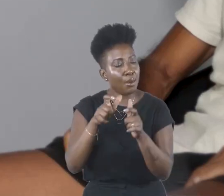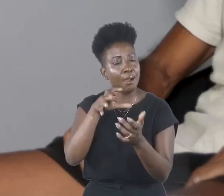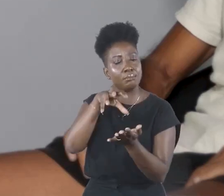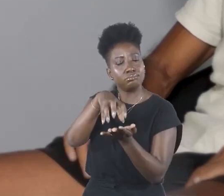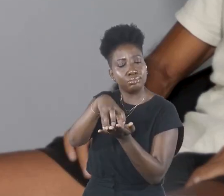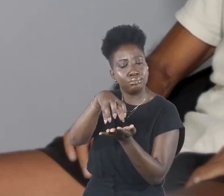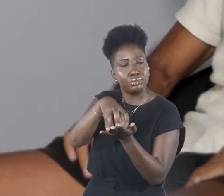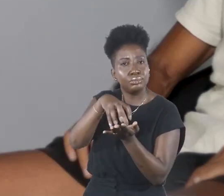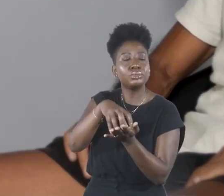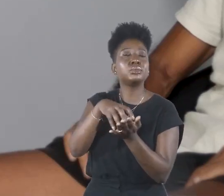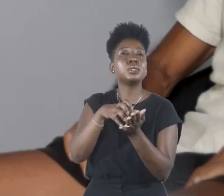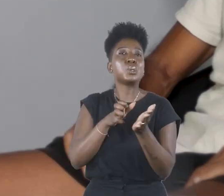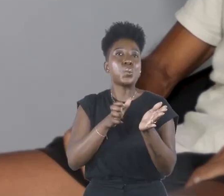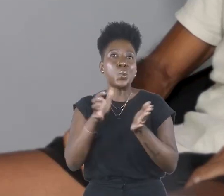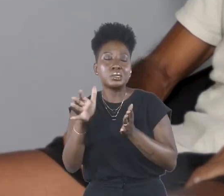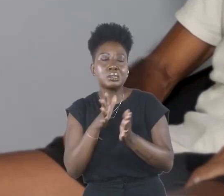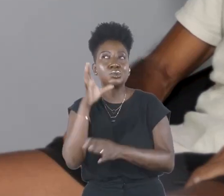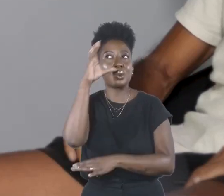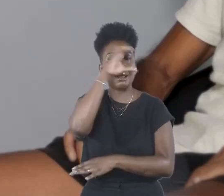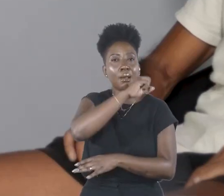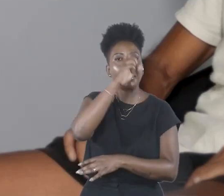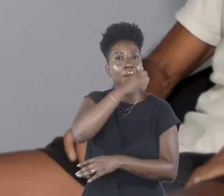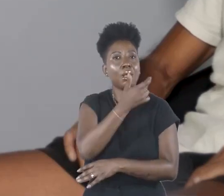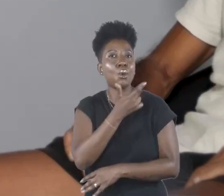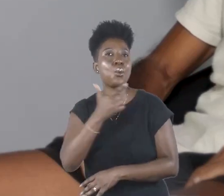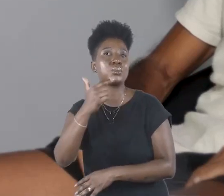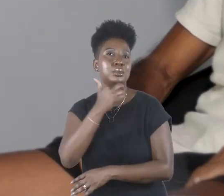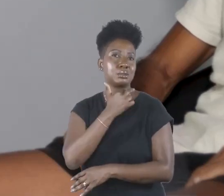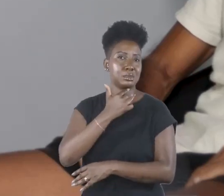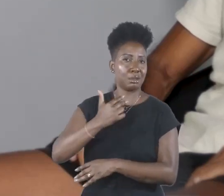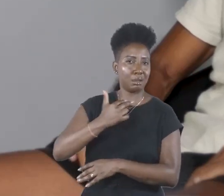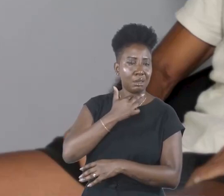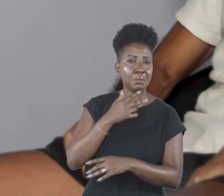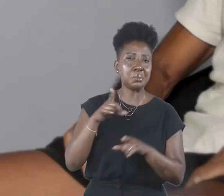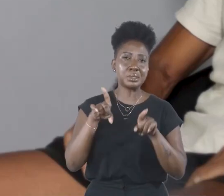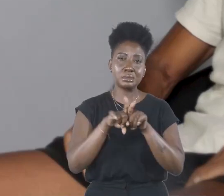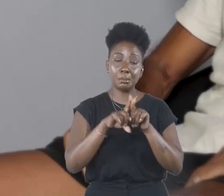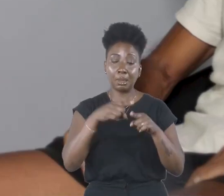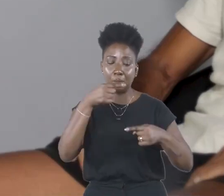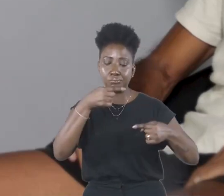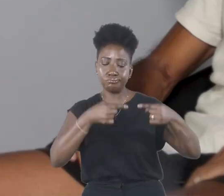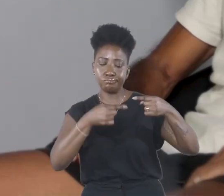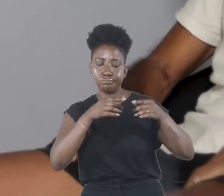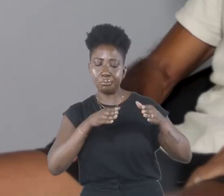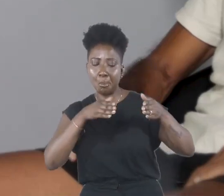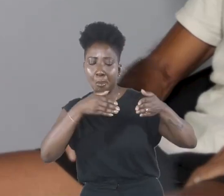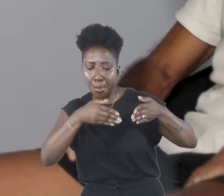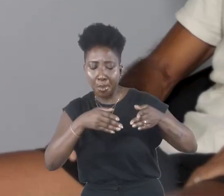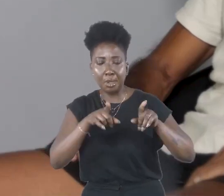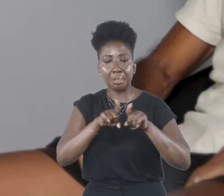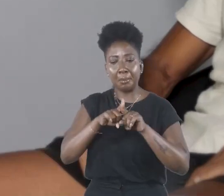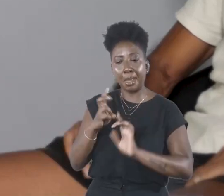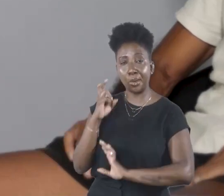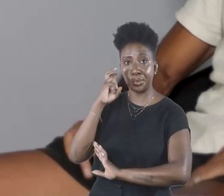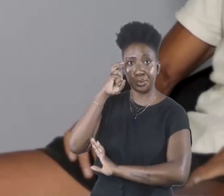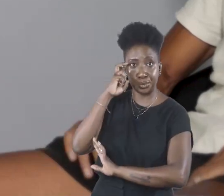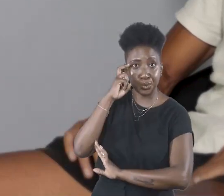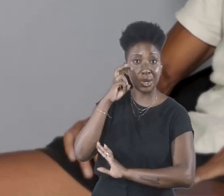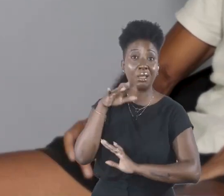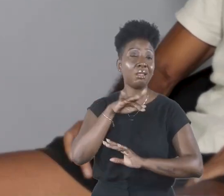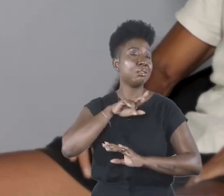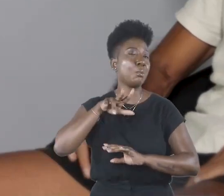são lugares em que o acesso à aprendizagem de línguas estrangeiras, principalmente com perspectivas políticas e culturais